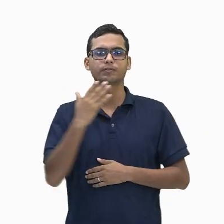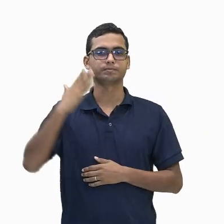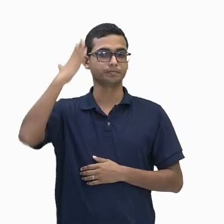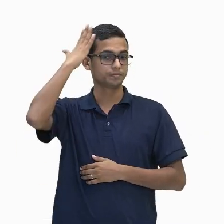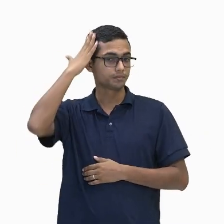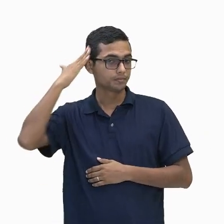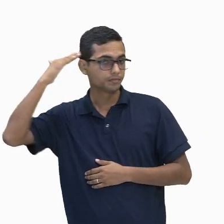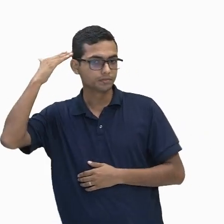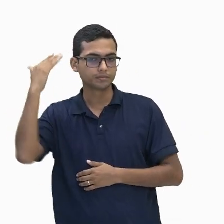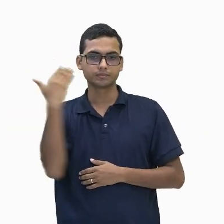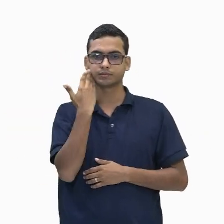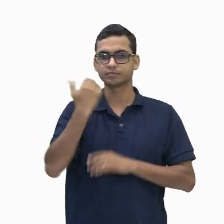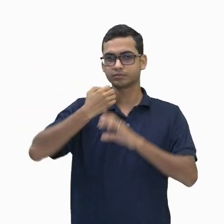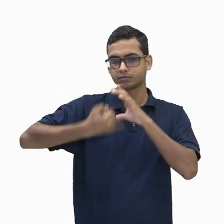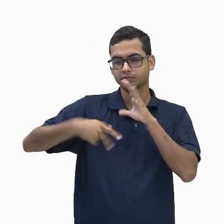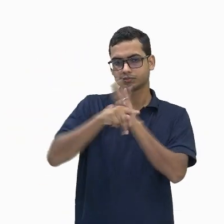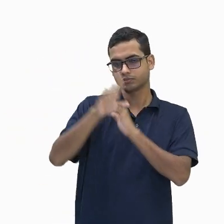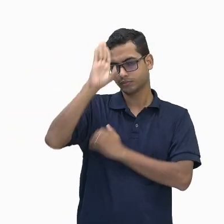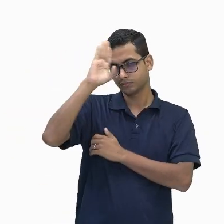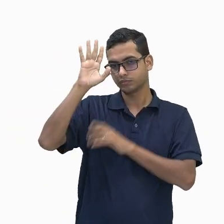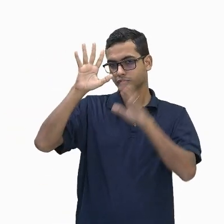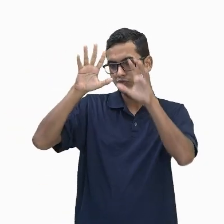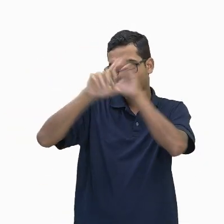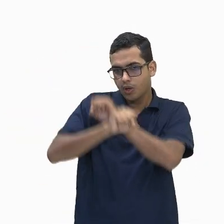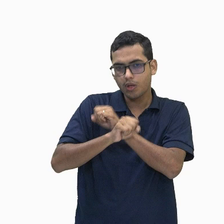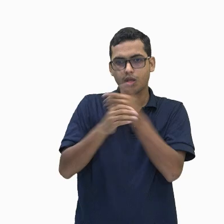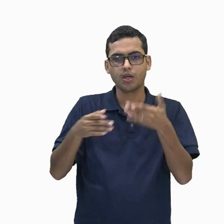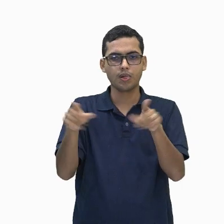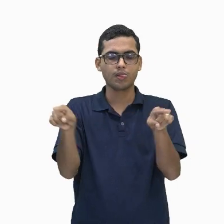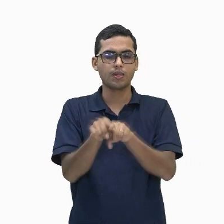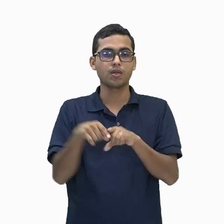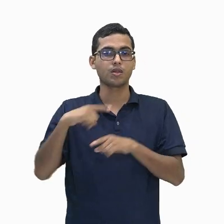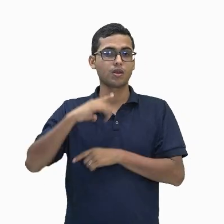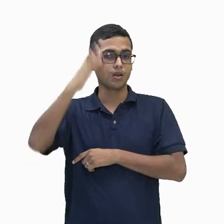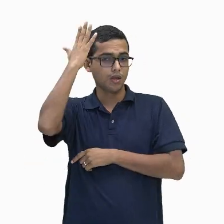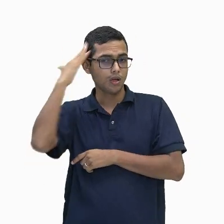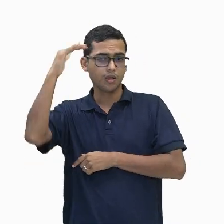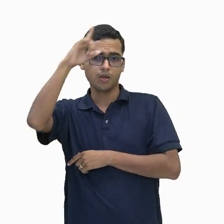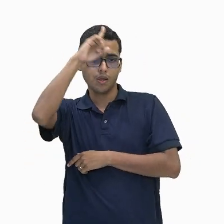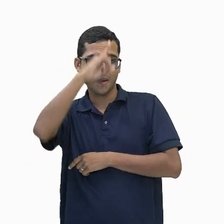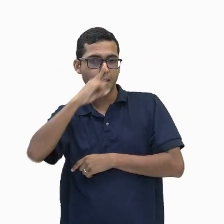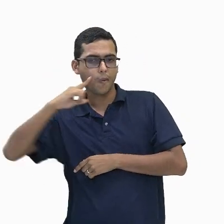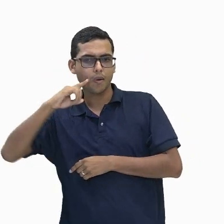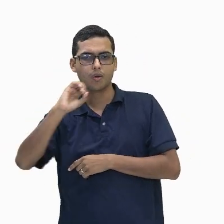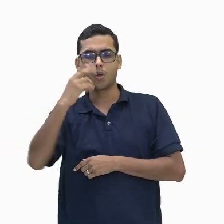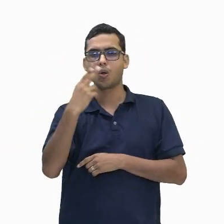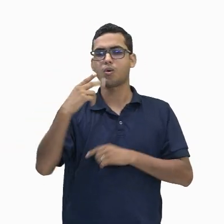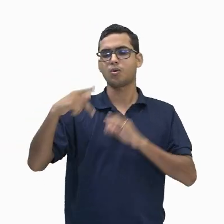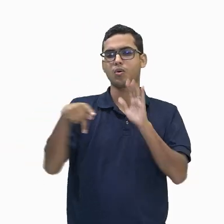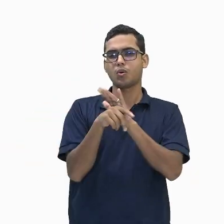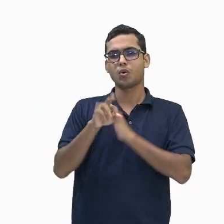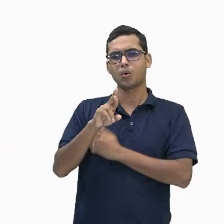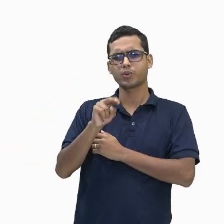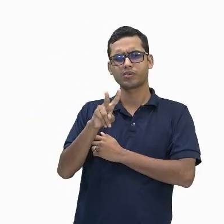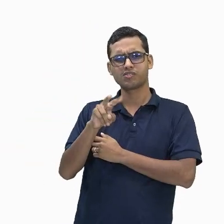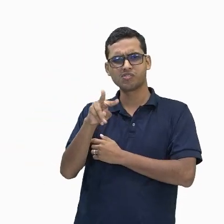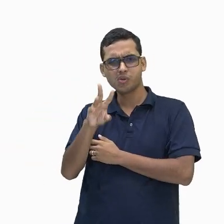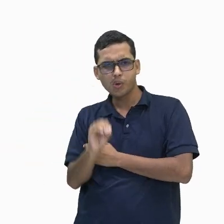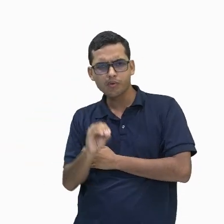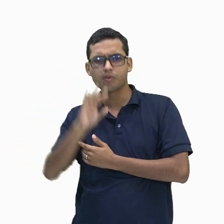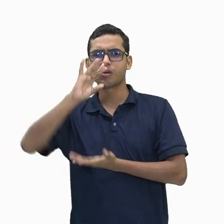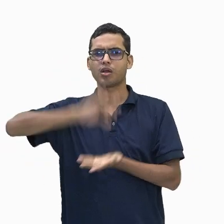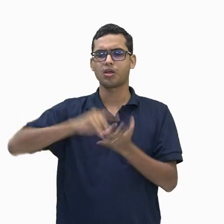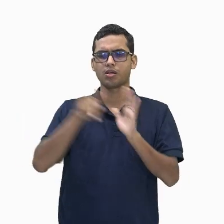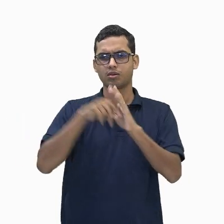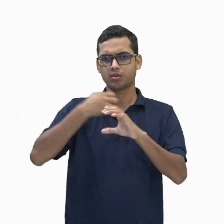uma característica dominante. Quando loira e ruivo, é uma característica recessiva. Já a linha do cabelo, essa entrada que